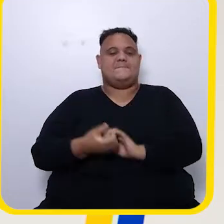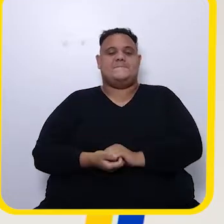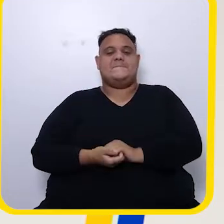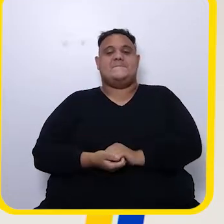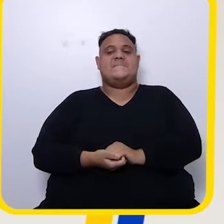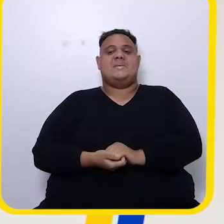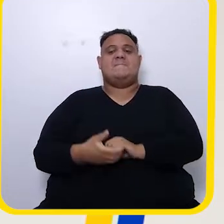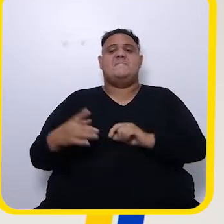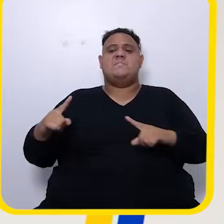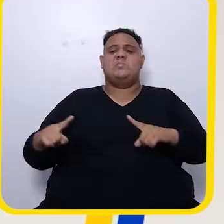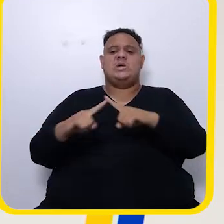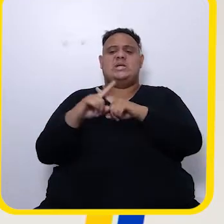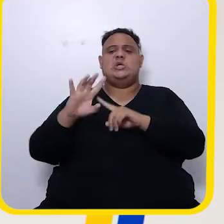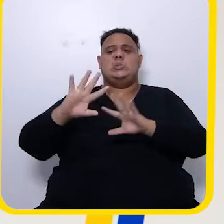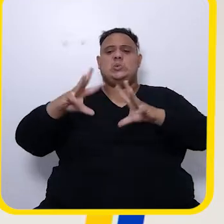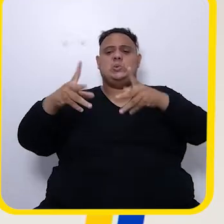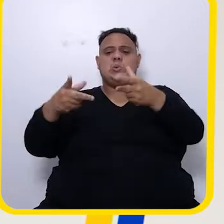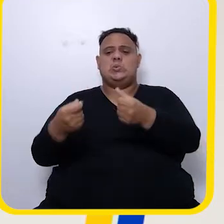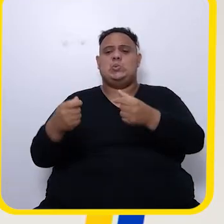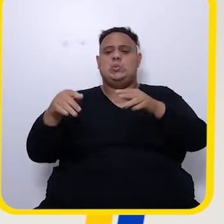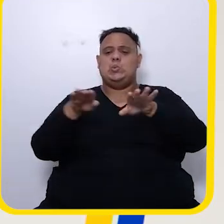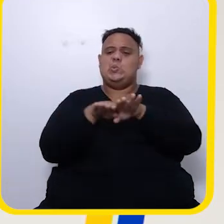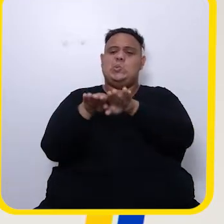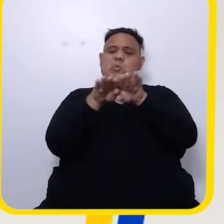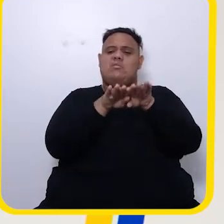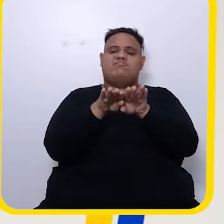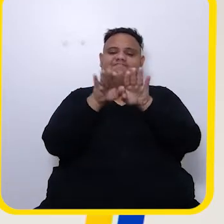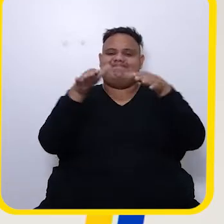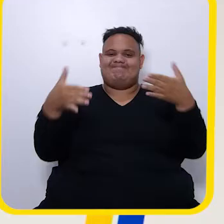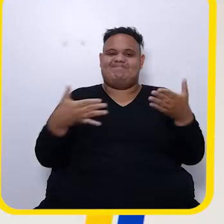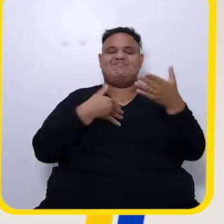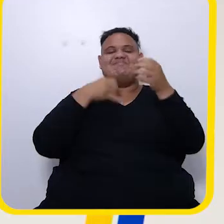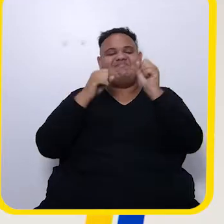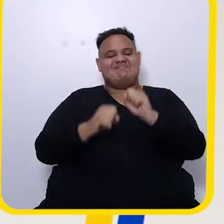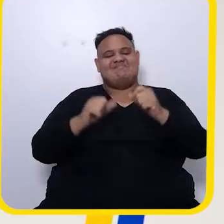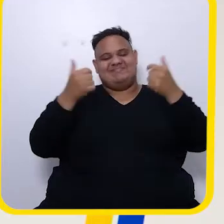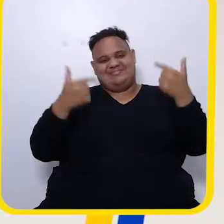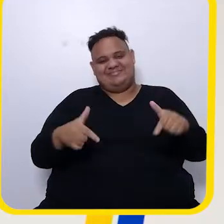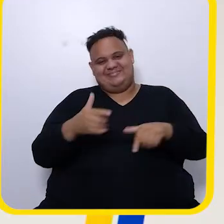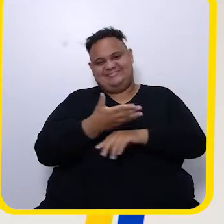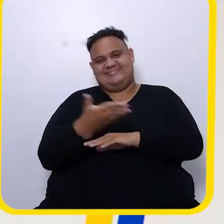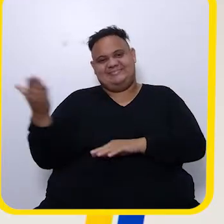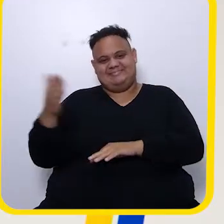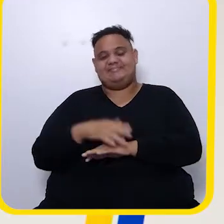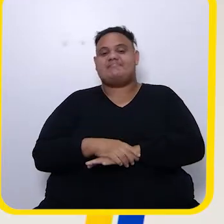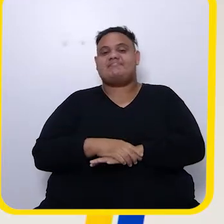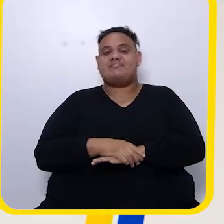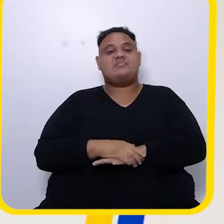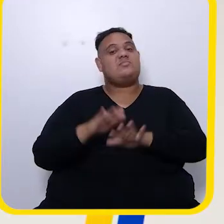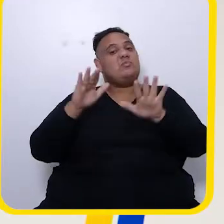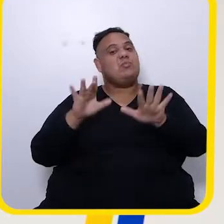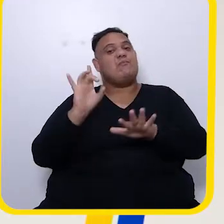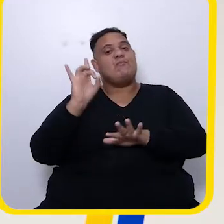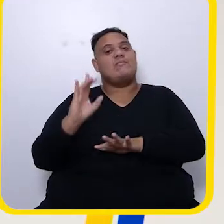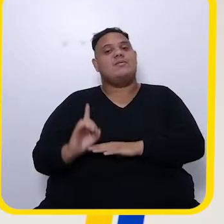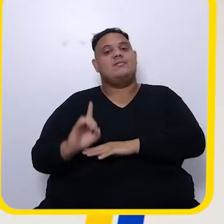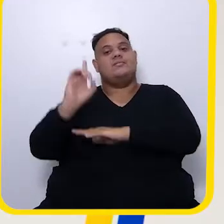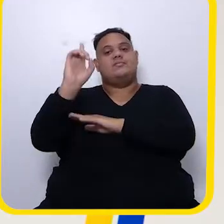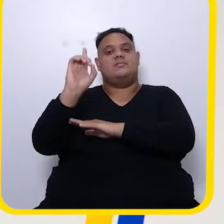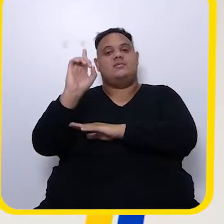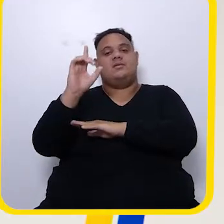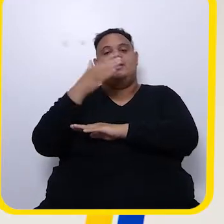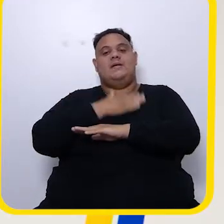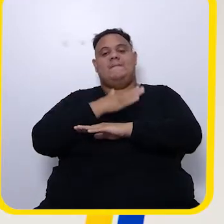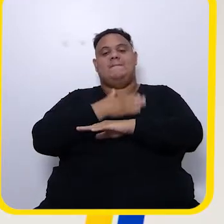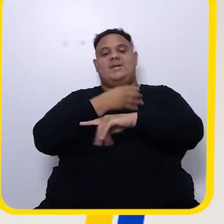princípio multiplicativo, ó, todos os denominadores estão iguais, então eu posso trabalhar sem eles e ficar apenas com a parte de cima da